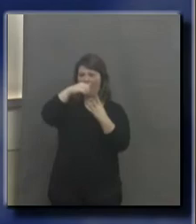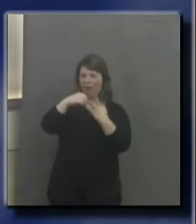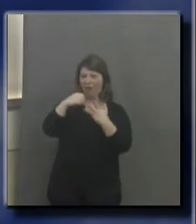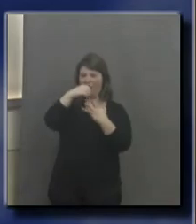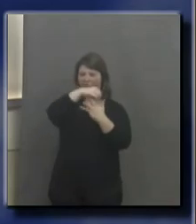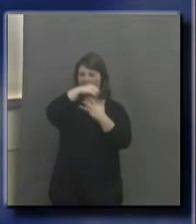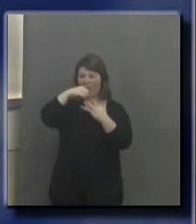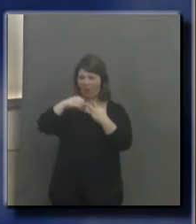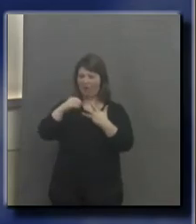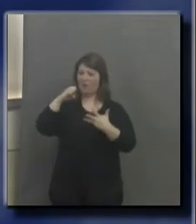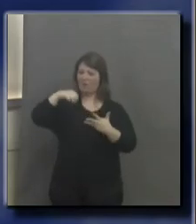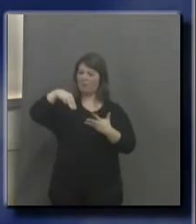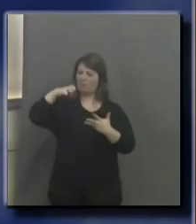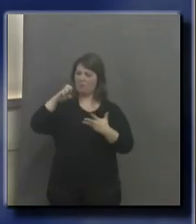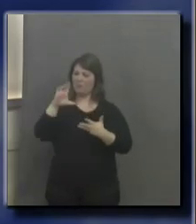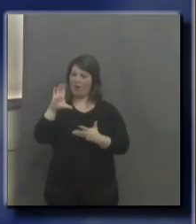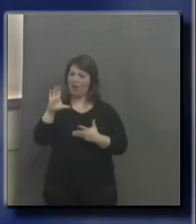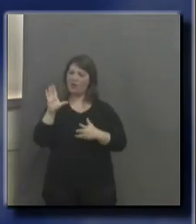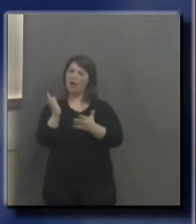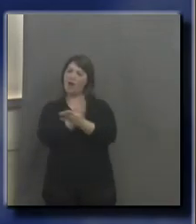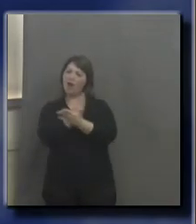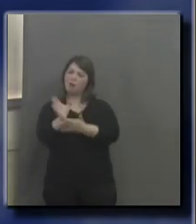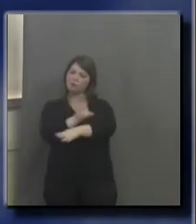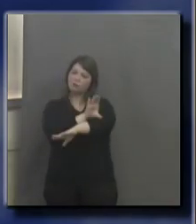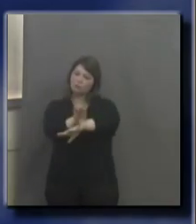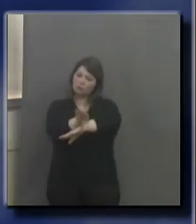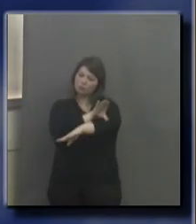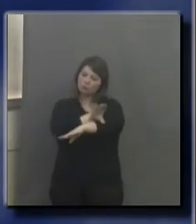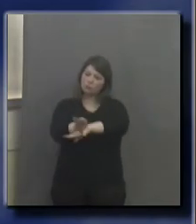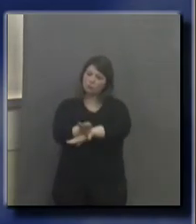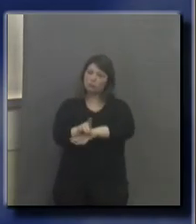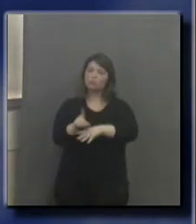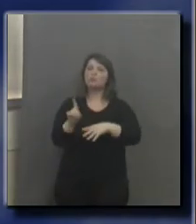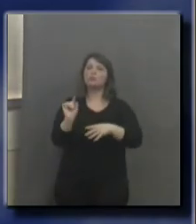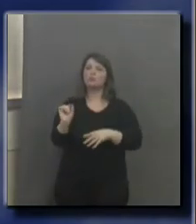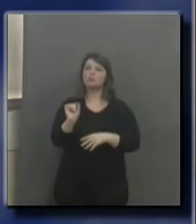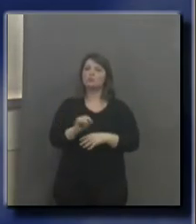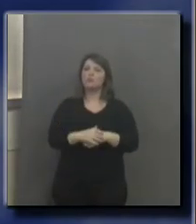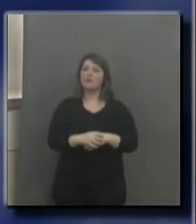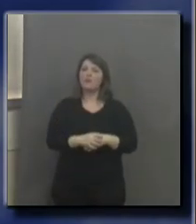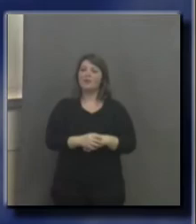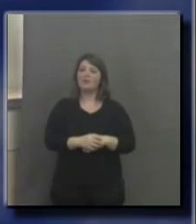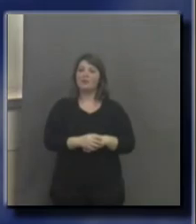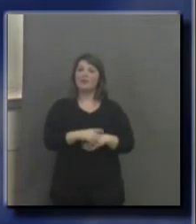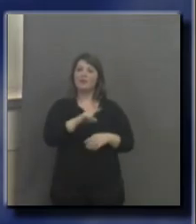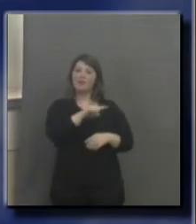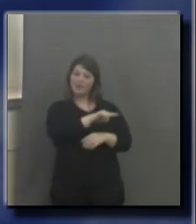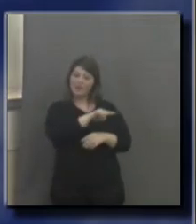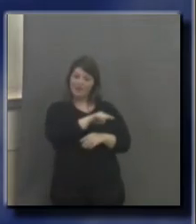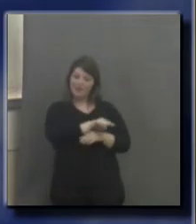em alguns cursos especialmente, sobre os quais ele exerce um tipo de